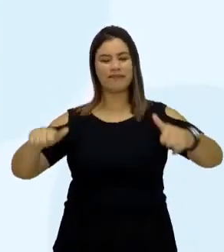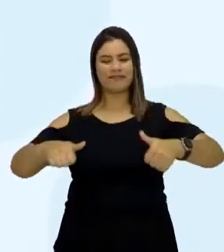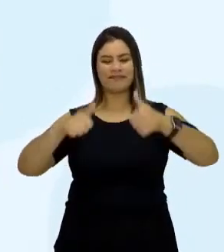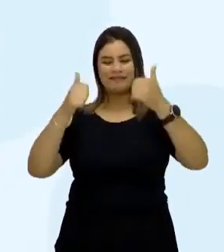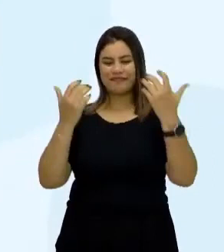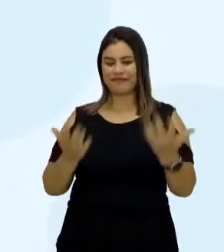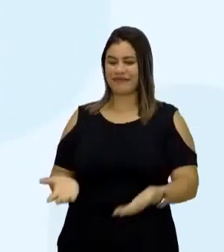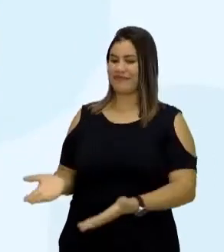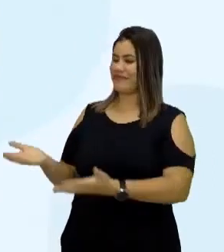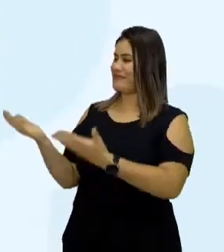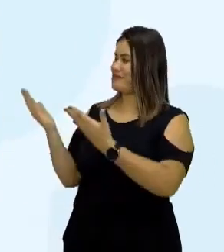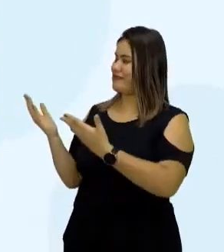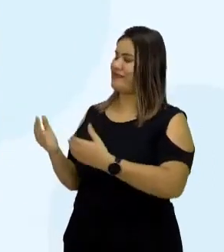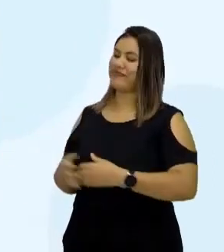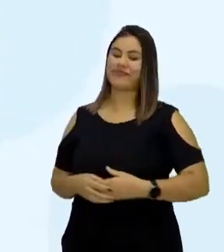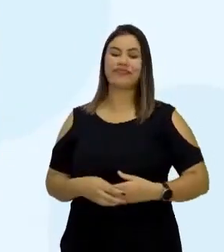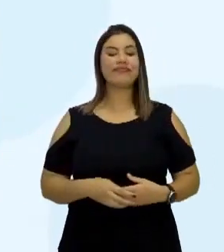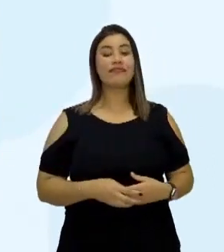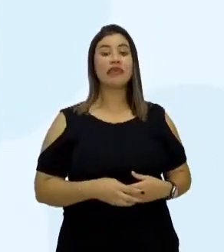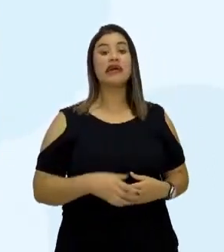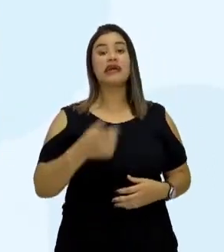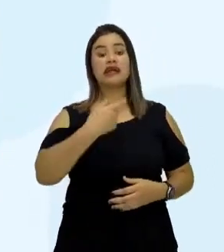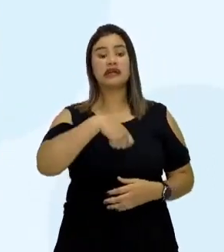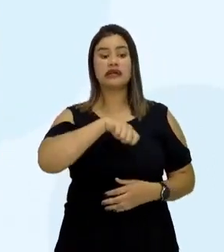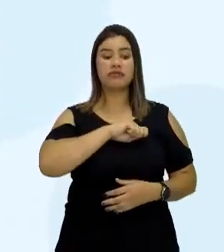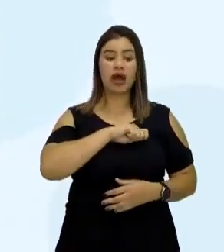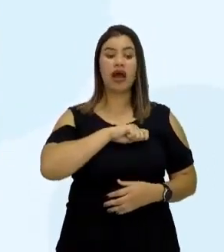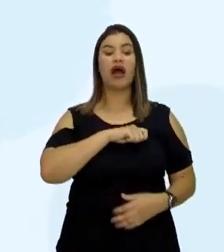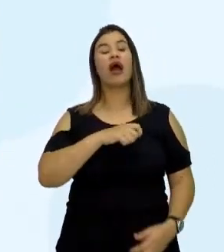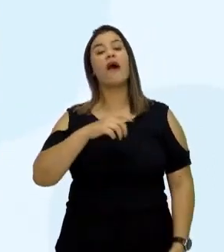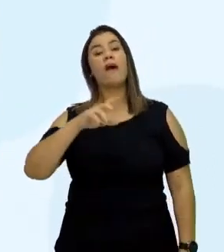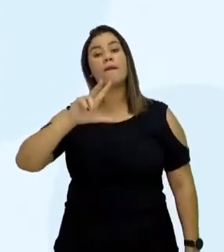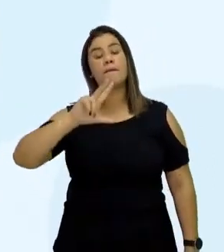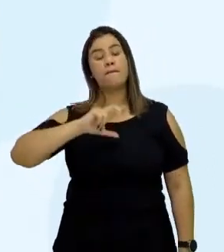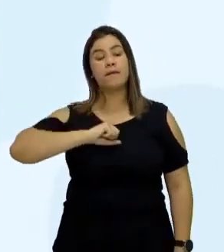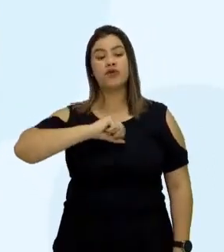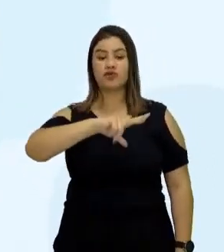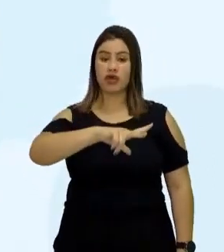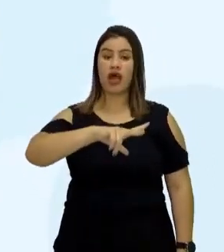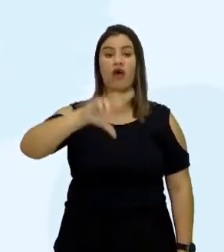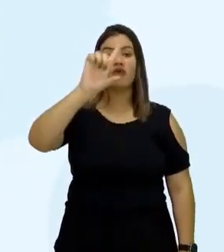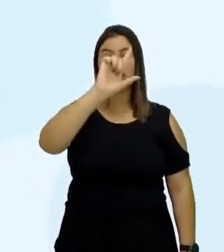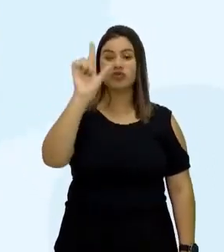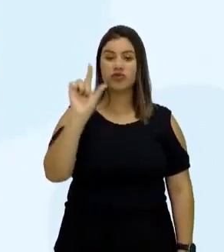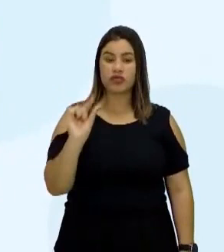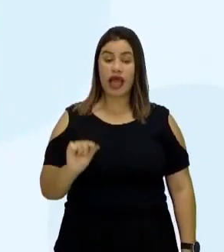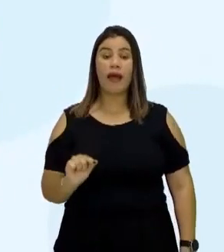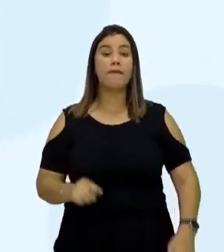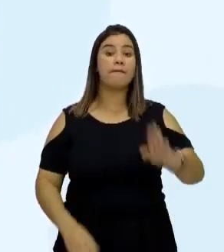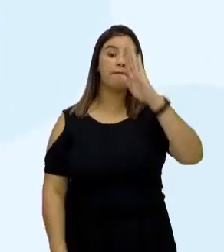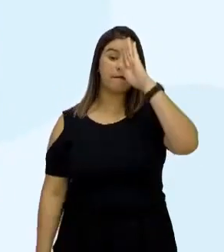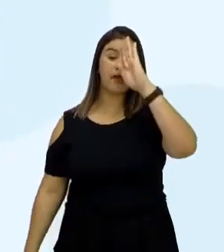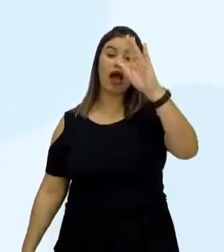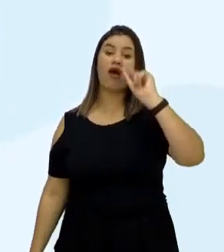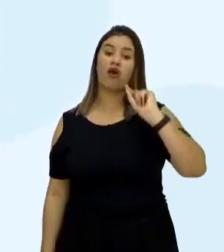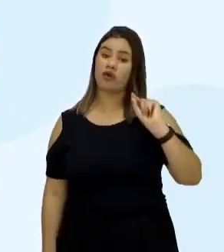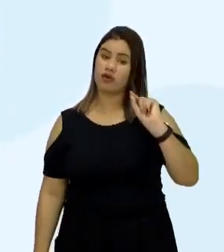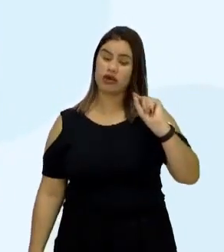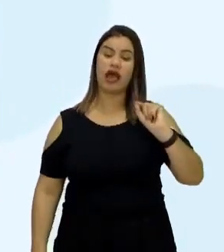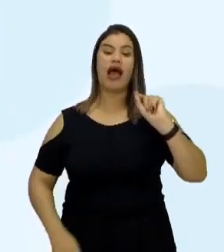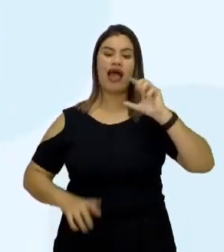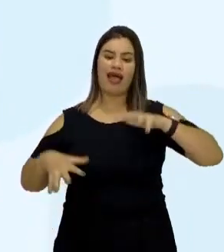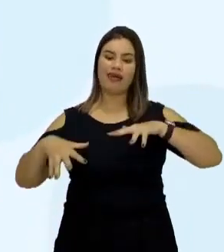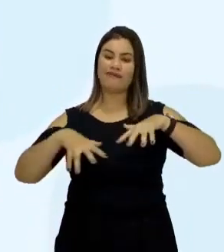lá a Espanha, Portugal, a Itália, né, mas principalmente, né, as